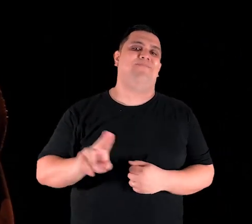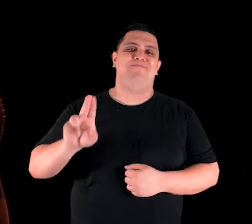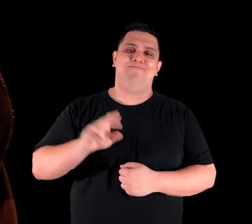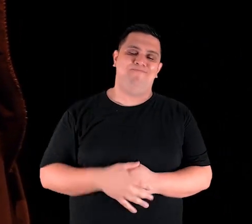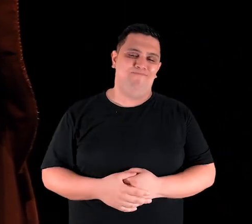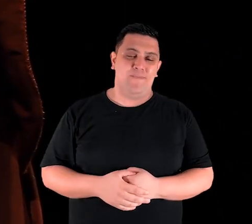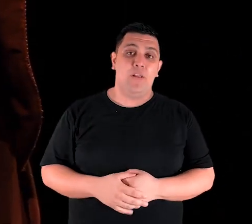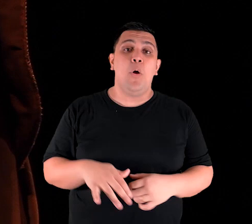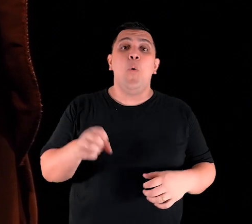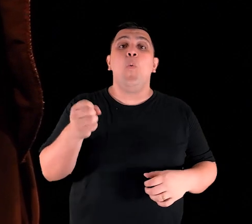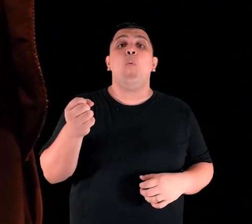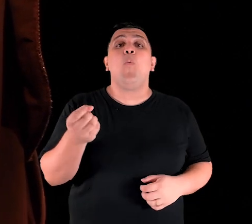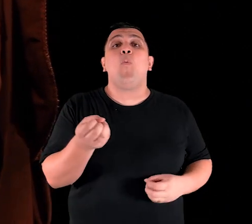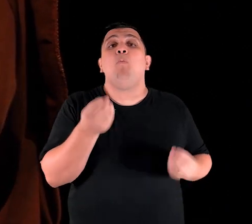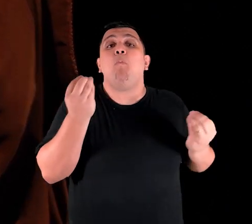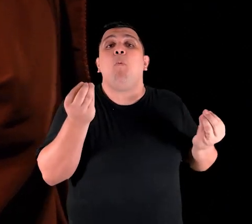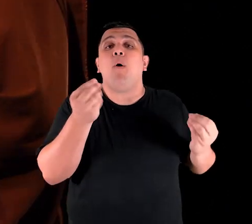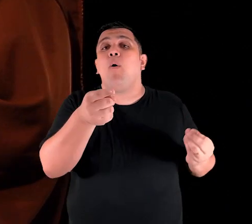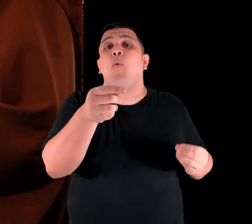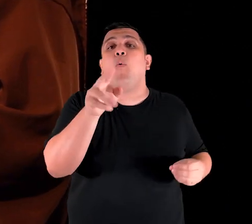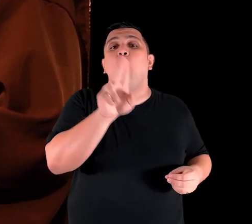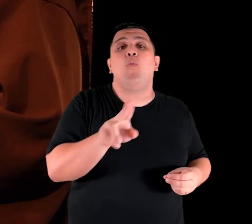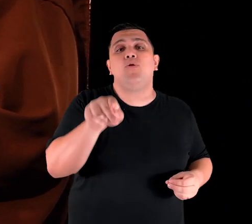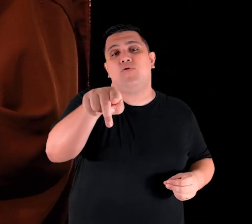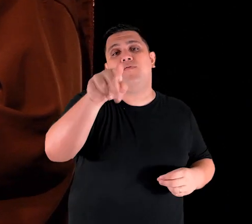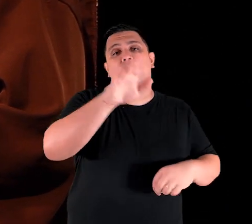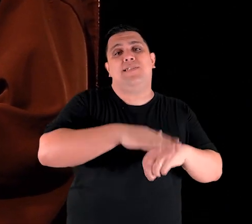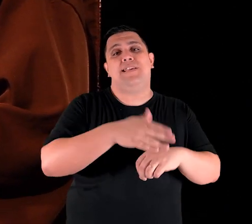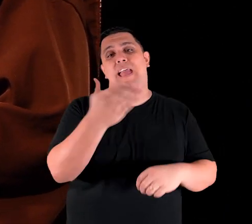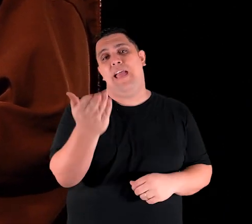Quão útil você é? Você?